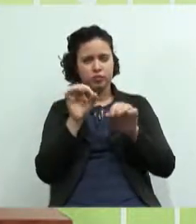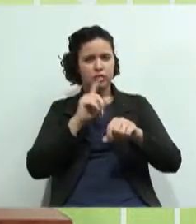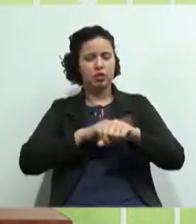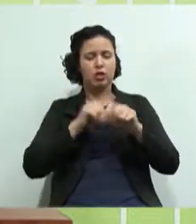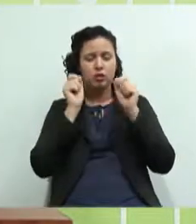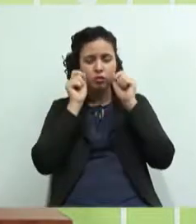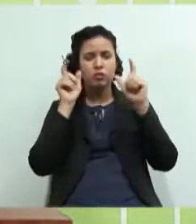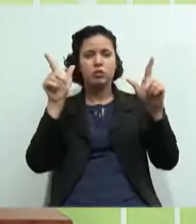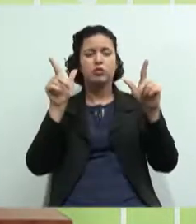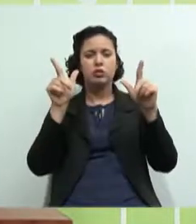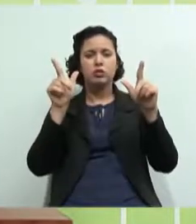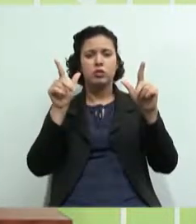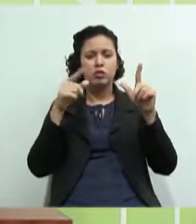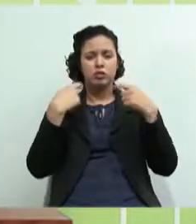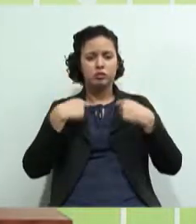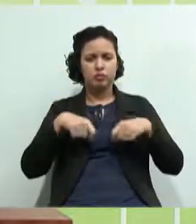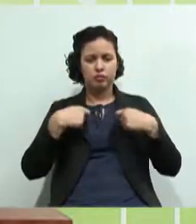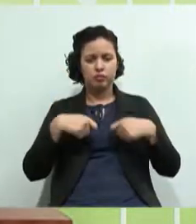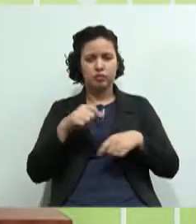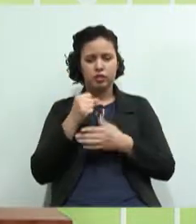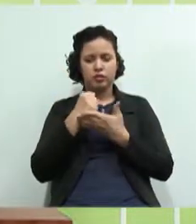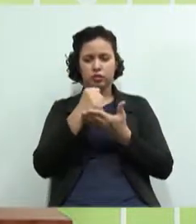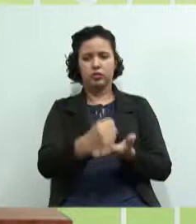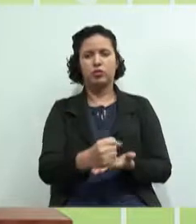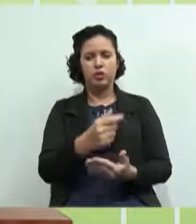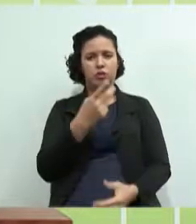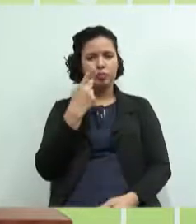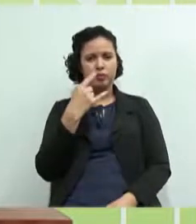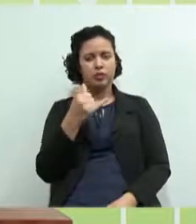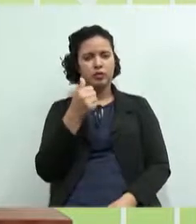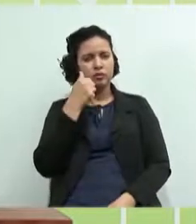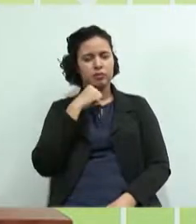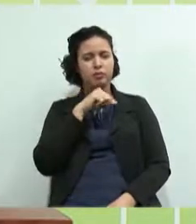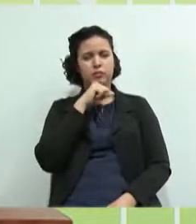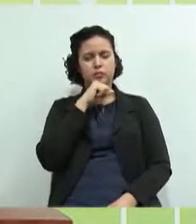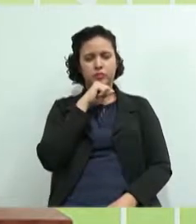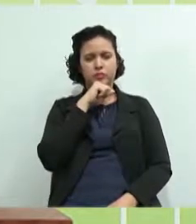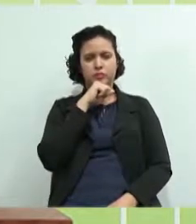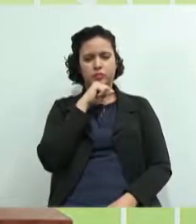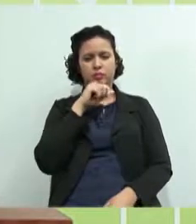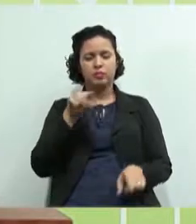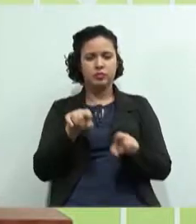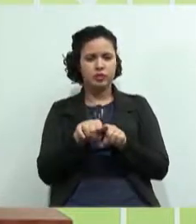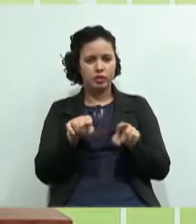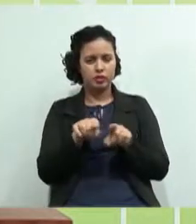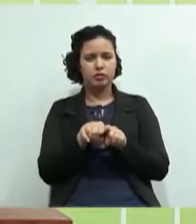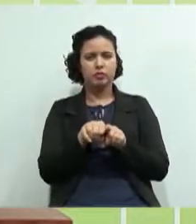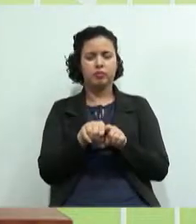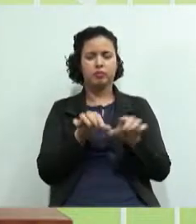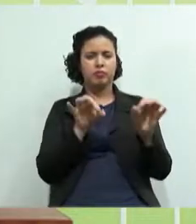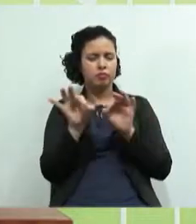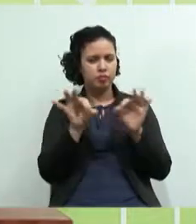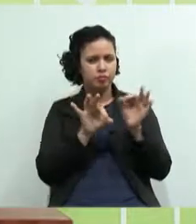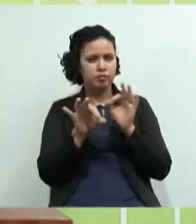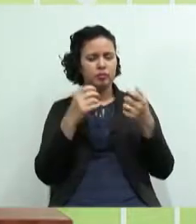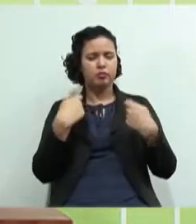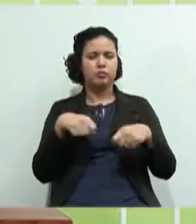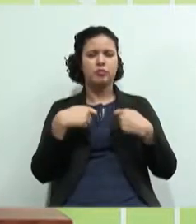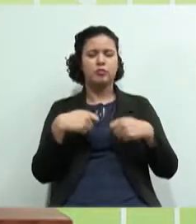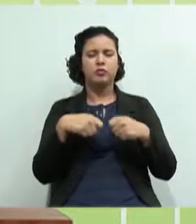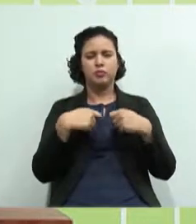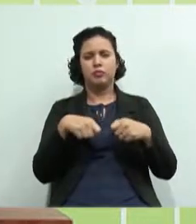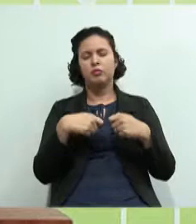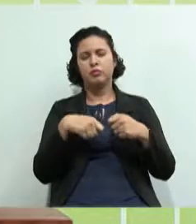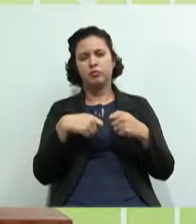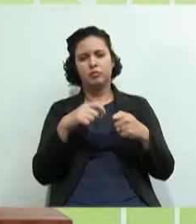você planejou que você tinha que ajudar seu pai, sua mãe na roça, você planejou que você tinha que ajudar seu pai e sua mãe no comércio, a limpar a